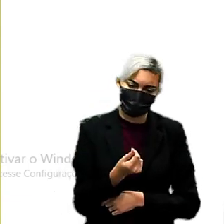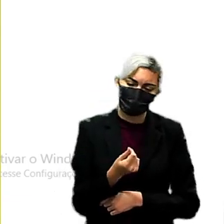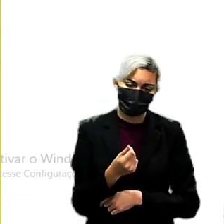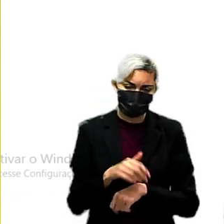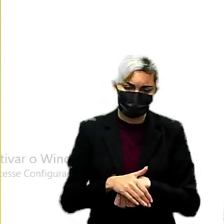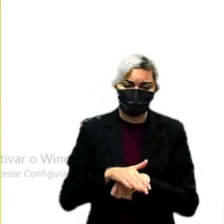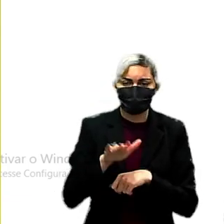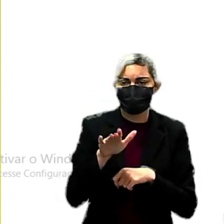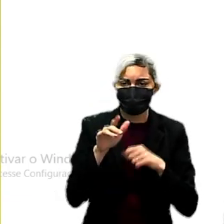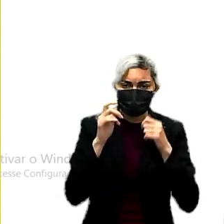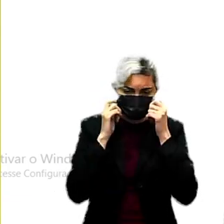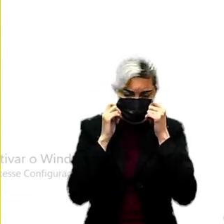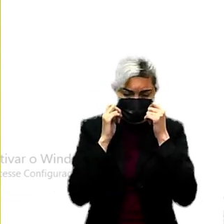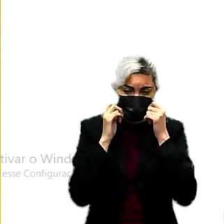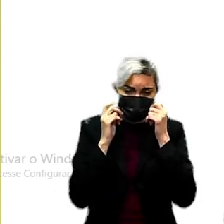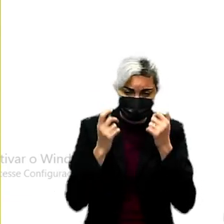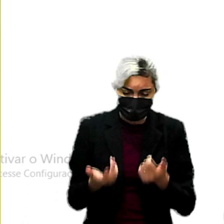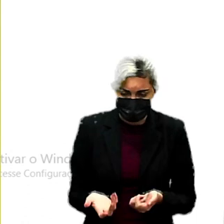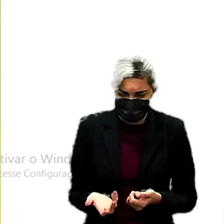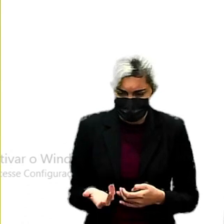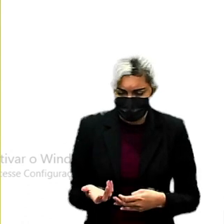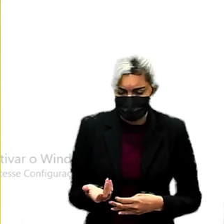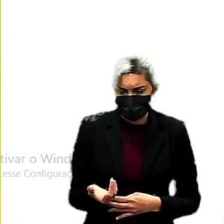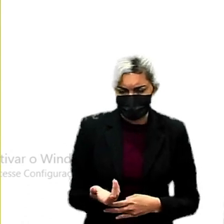mais, digamos assim,